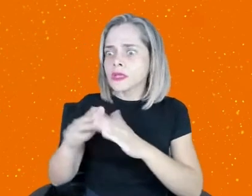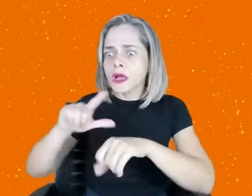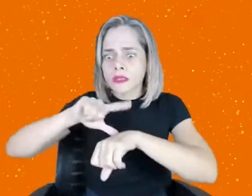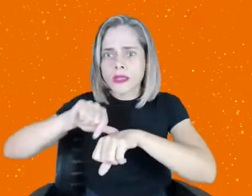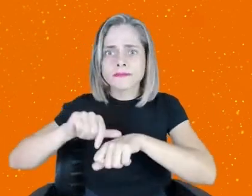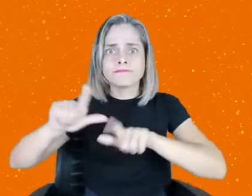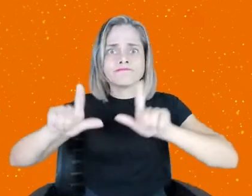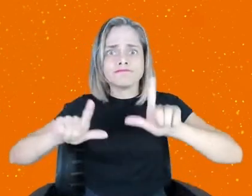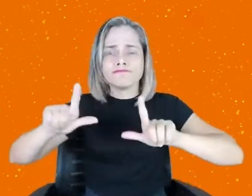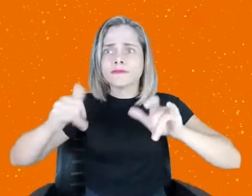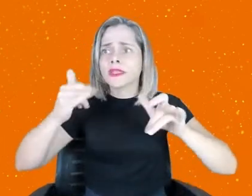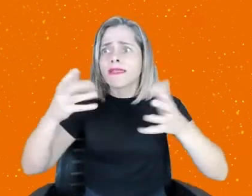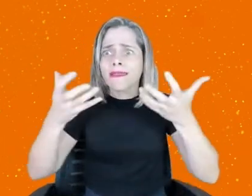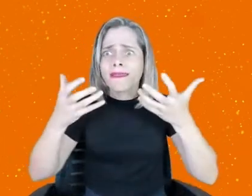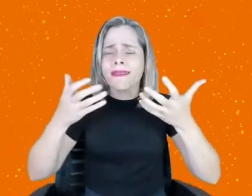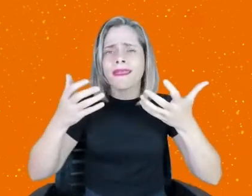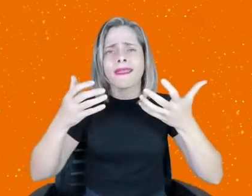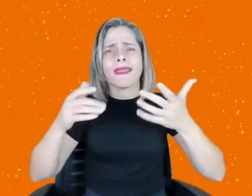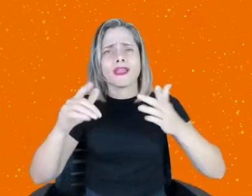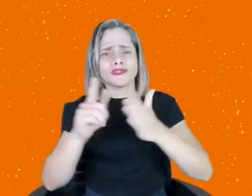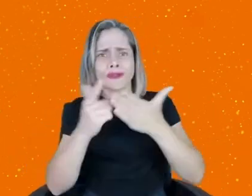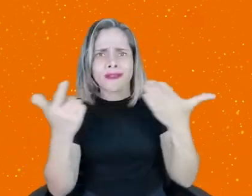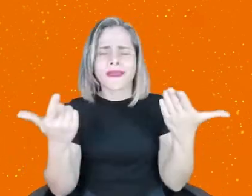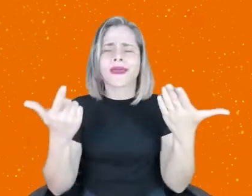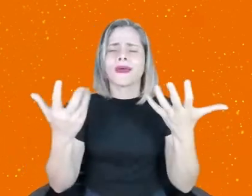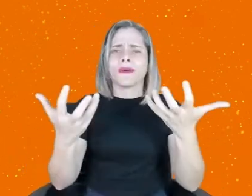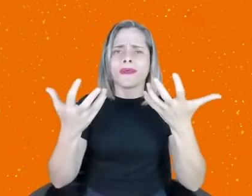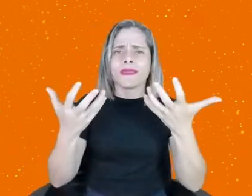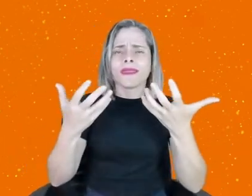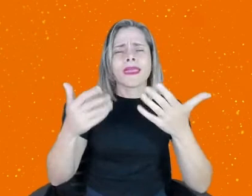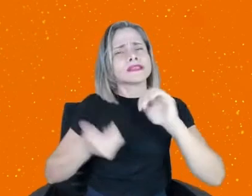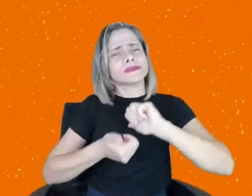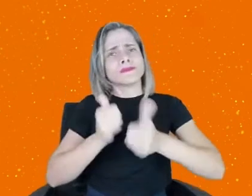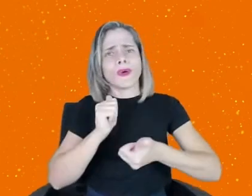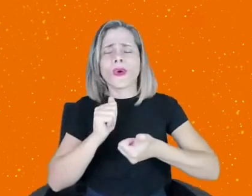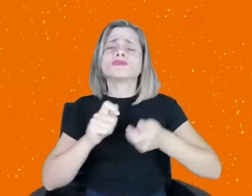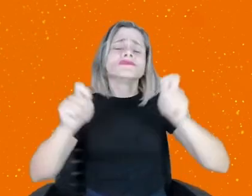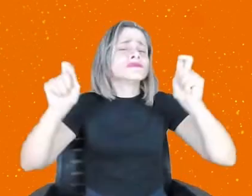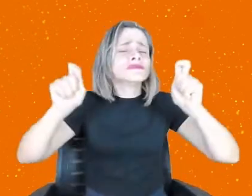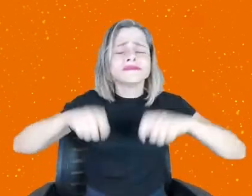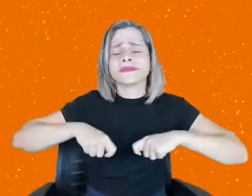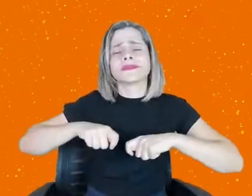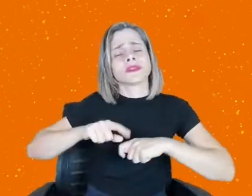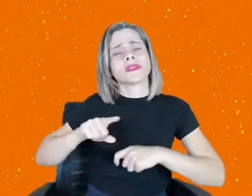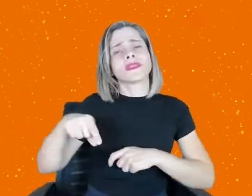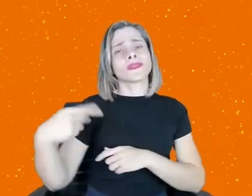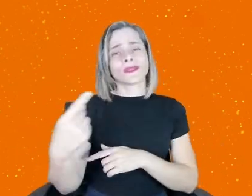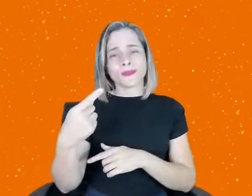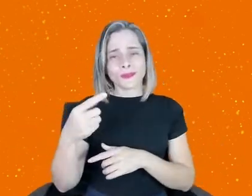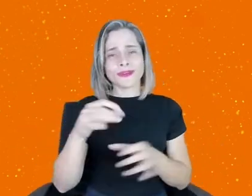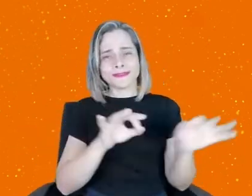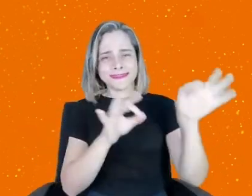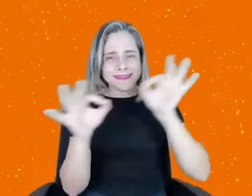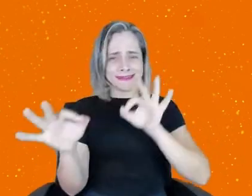esporte que você queria assistir então você pode usar já temos de conexão de banda larga para fazer o pet shop né eu para fazer o estar provar para